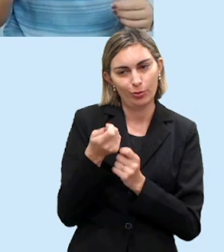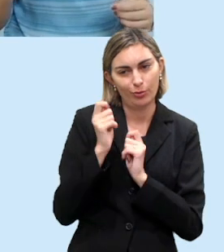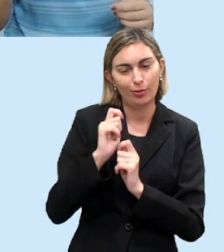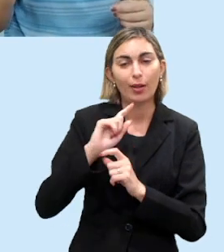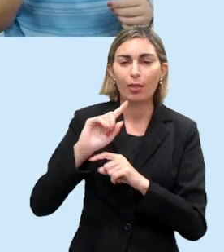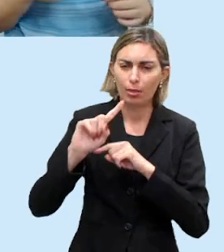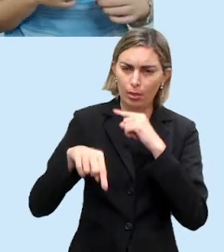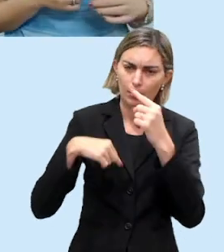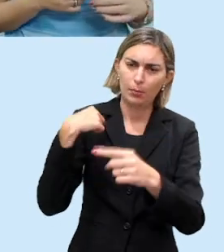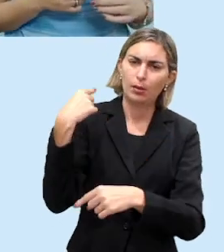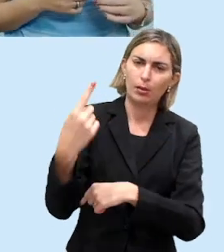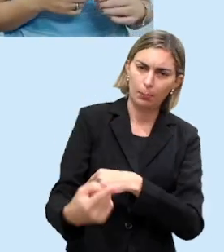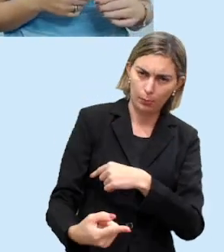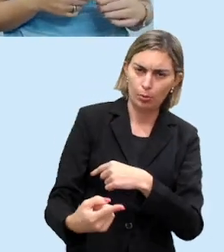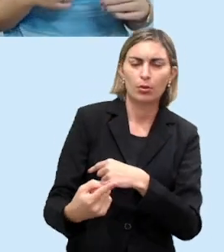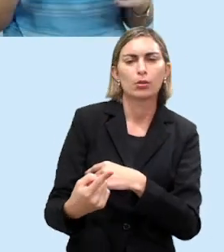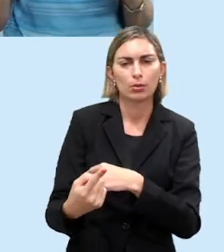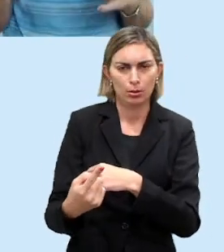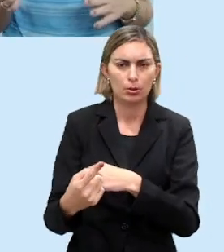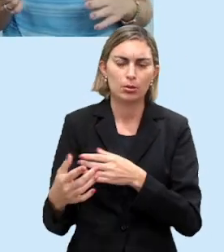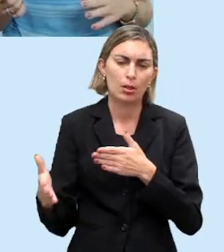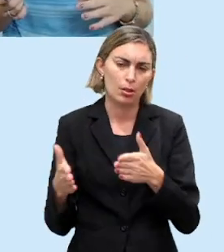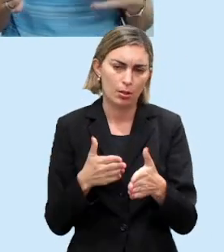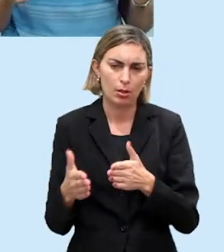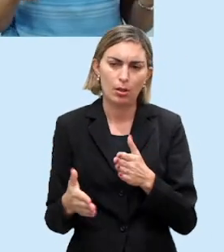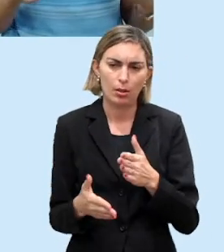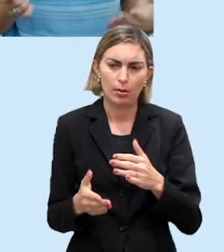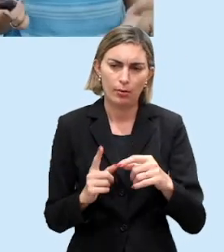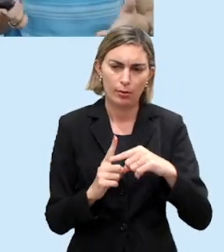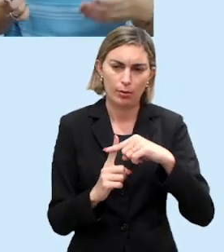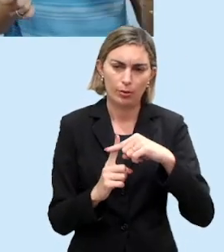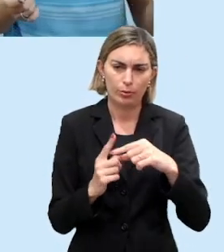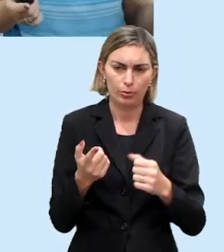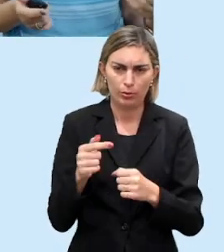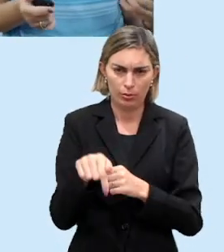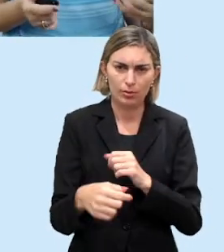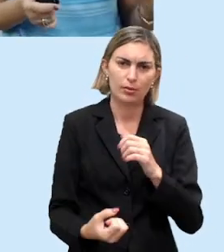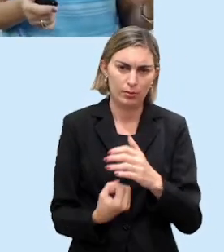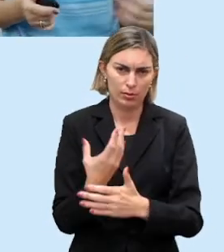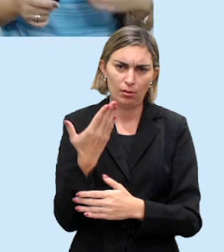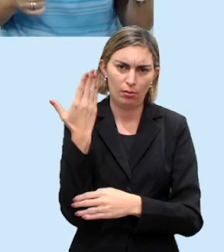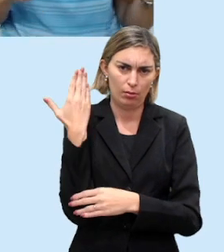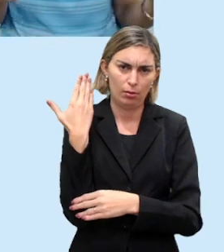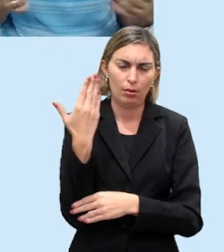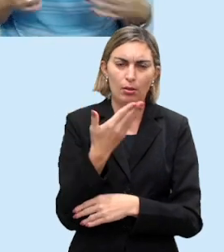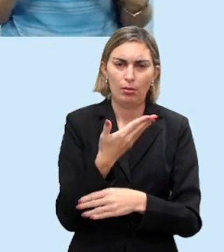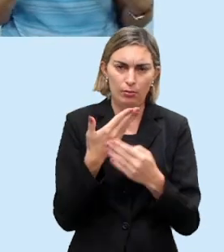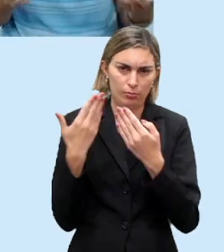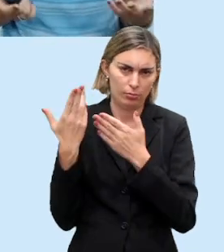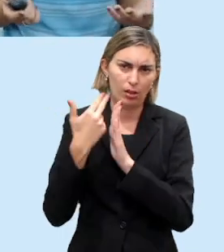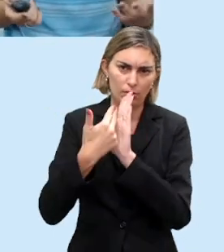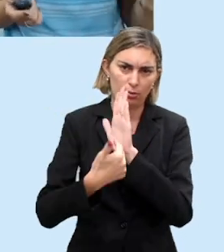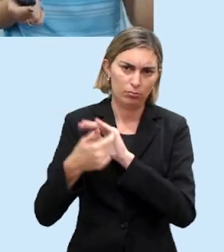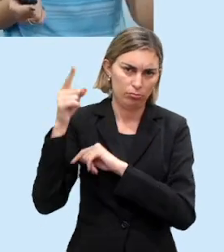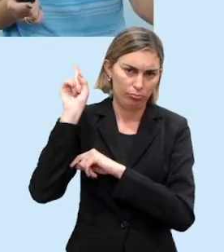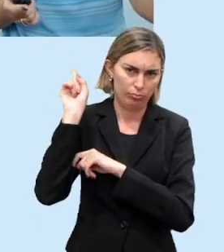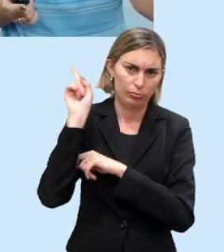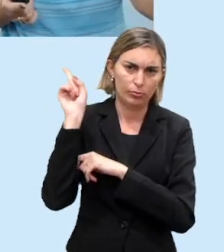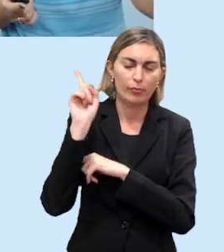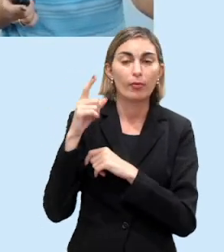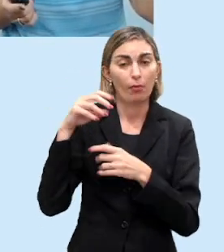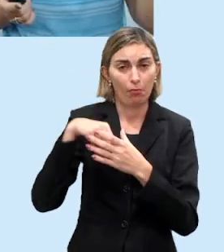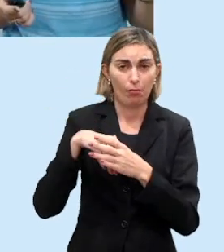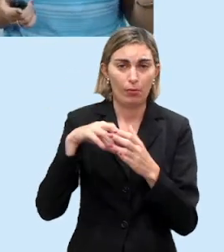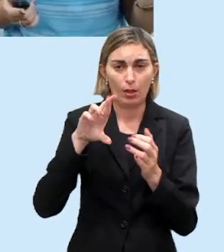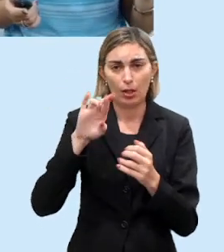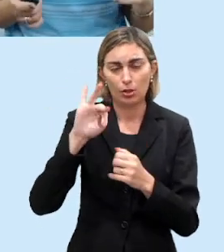depois, entra a cruz também dentro do universo de signos do cristianismo. Só